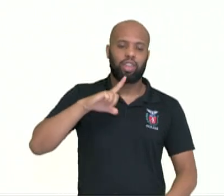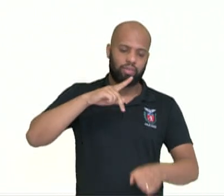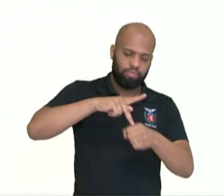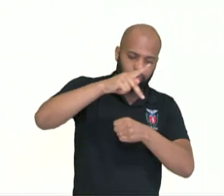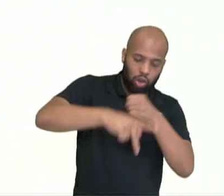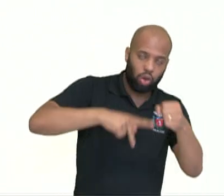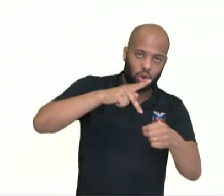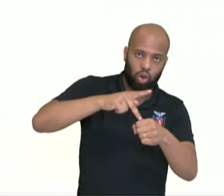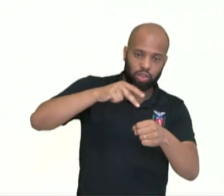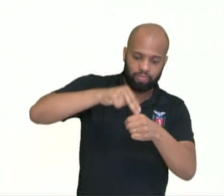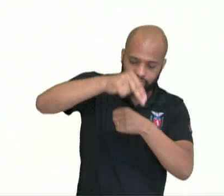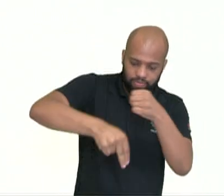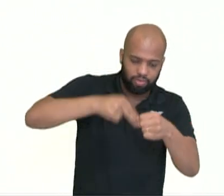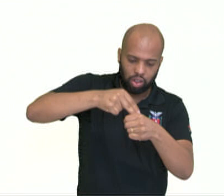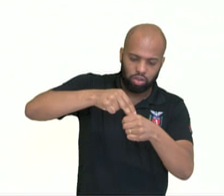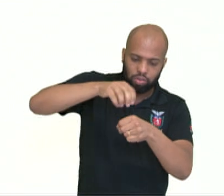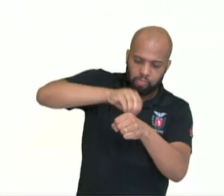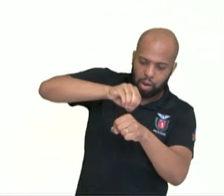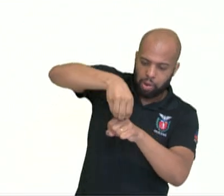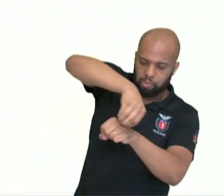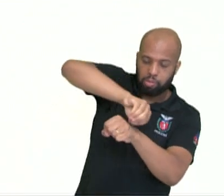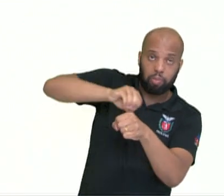nêutrons no núcleo e elétrons